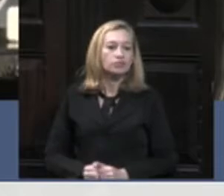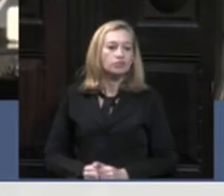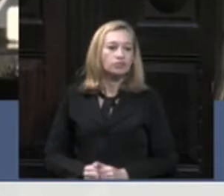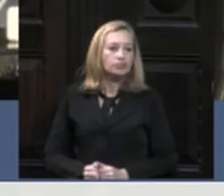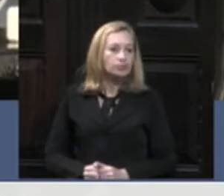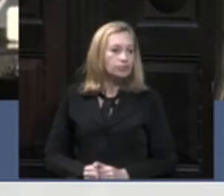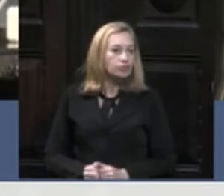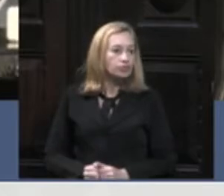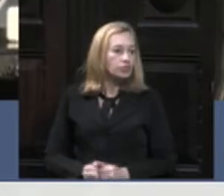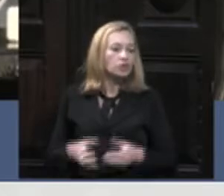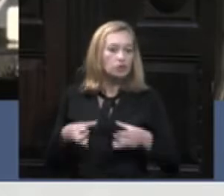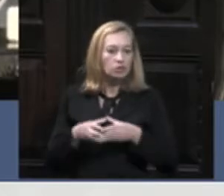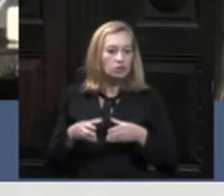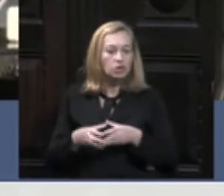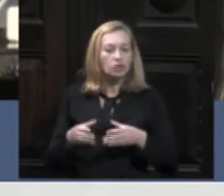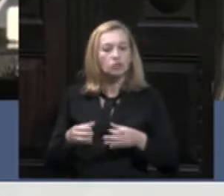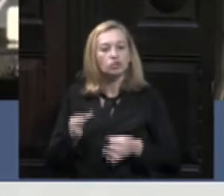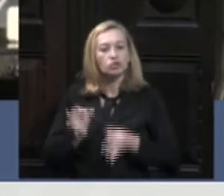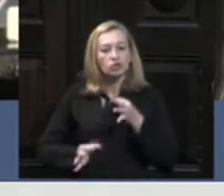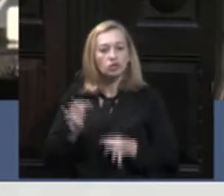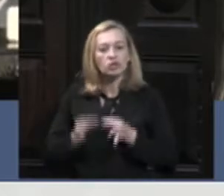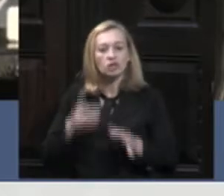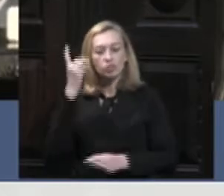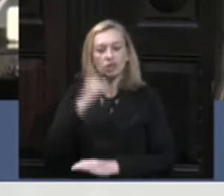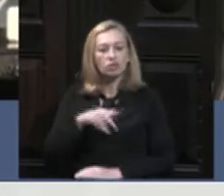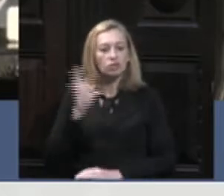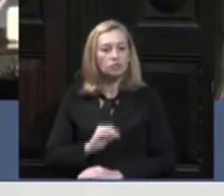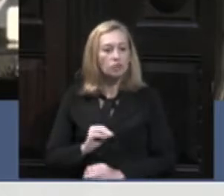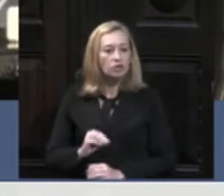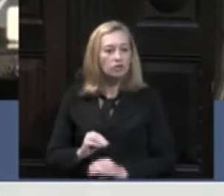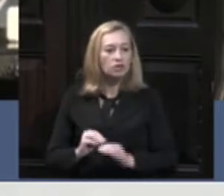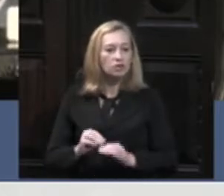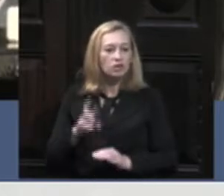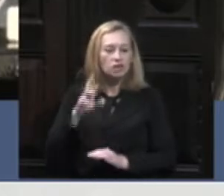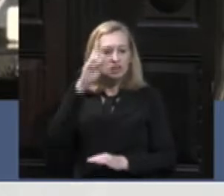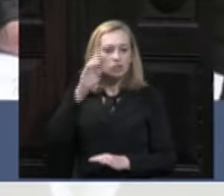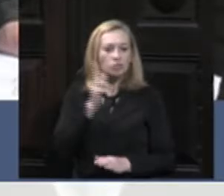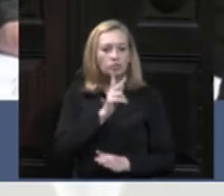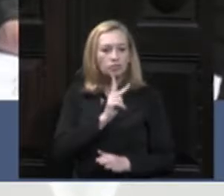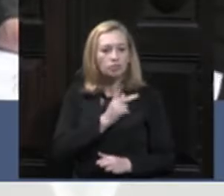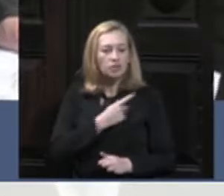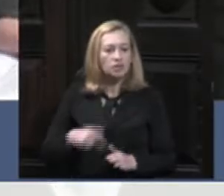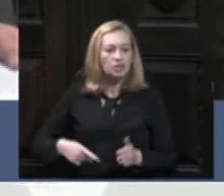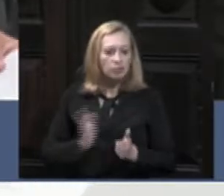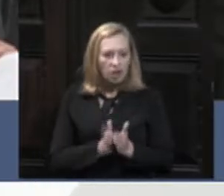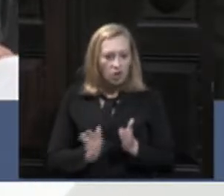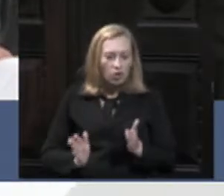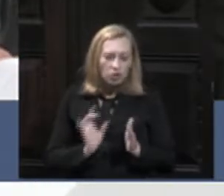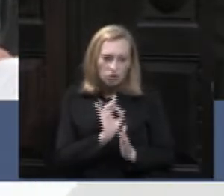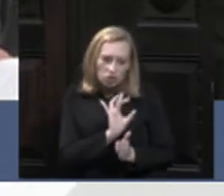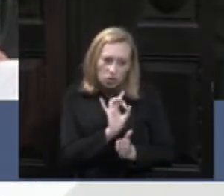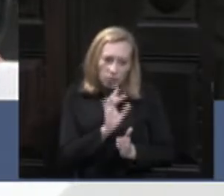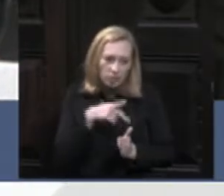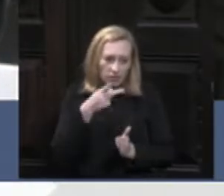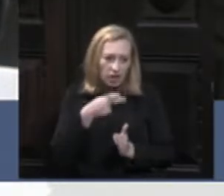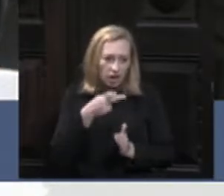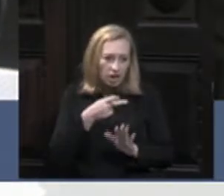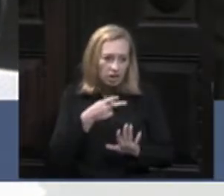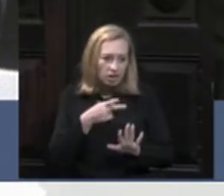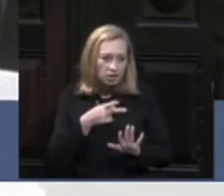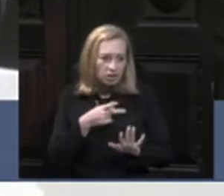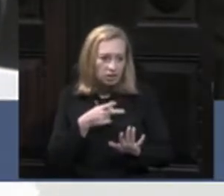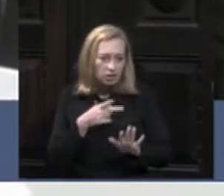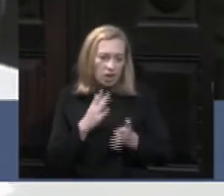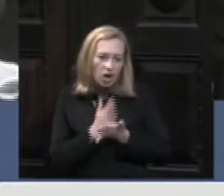parecer pela Comissão de Constituição e Justiça, deputado Luiz Paulo. Senhor presidente, pela ordem, antes do deputado Luiz Paulo, só para esclarecer,